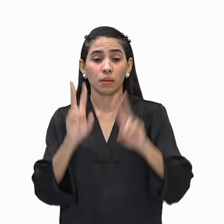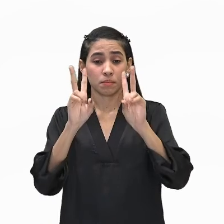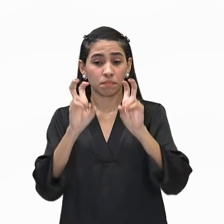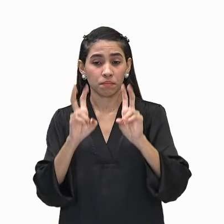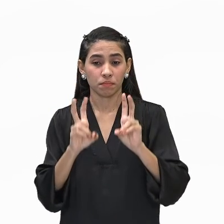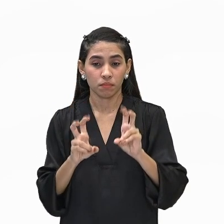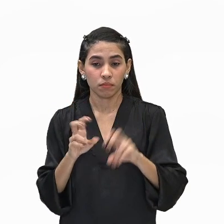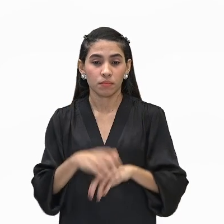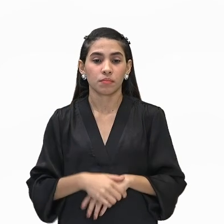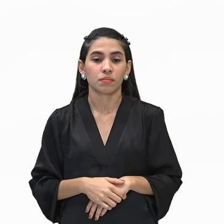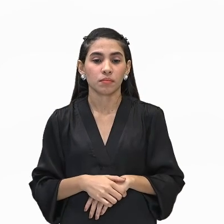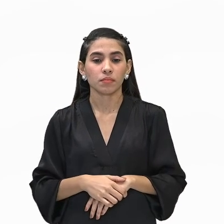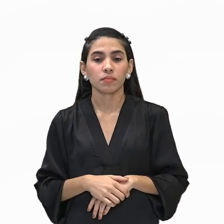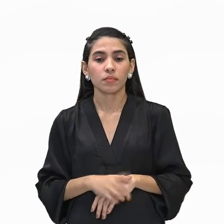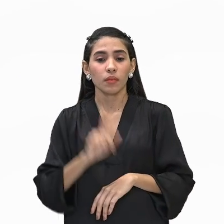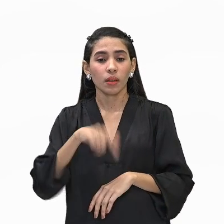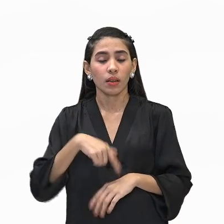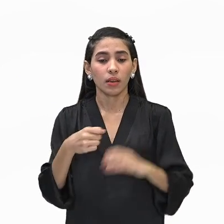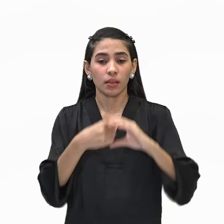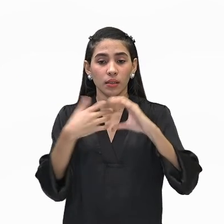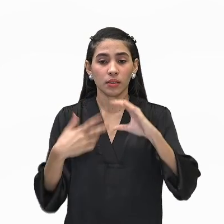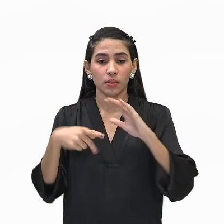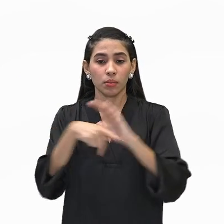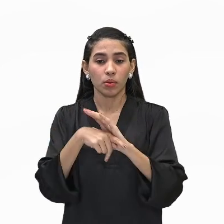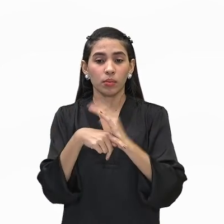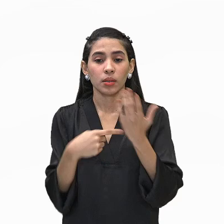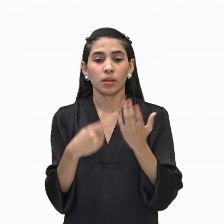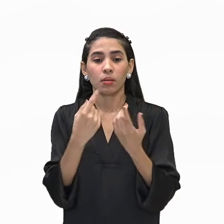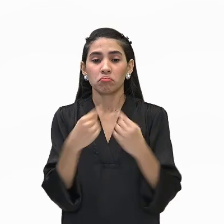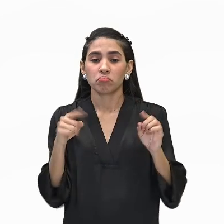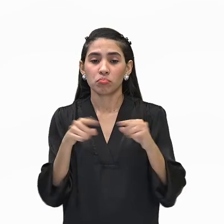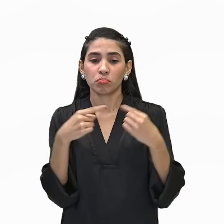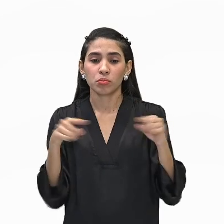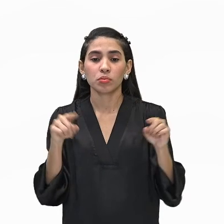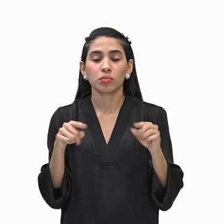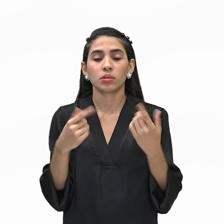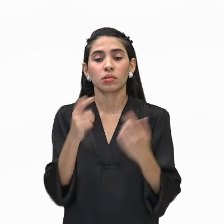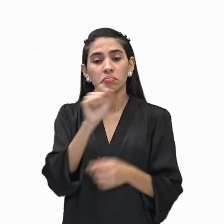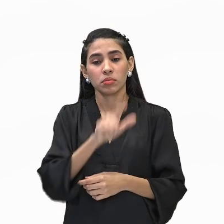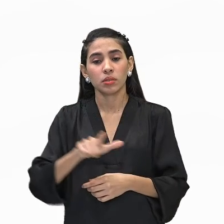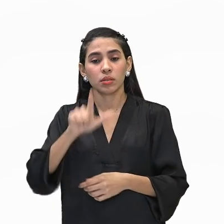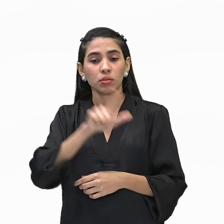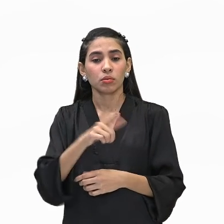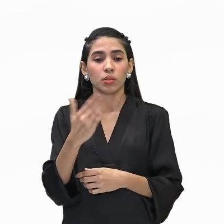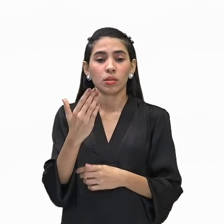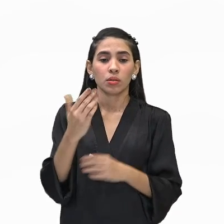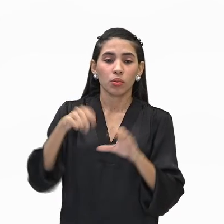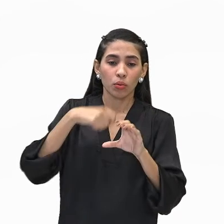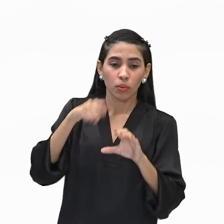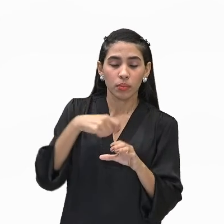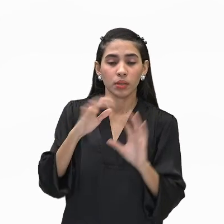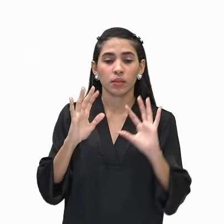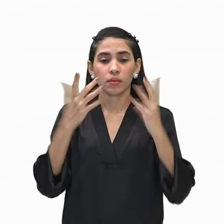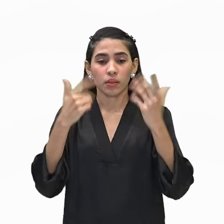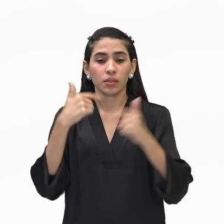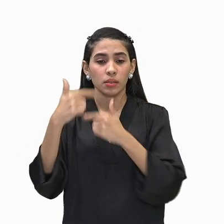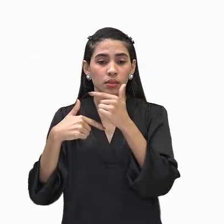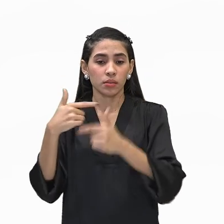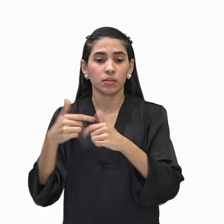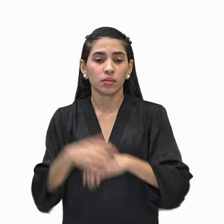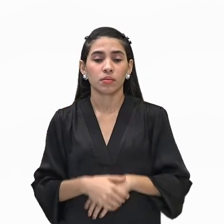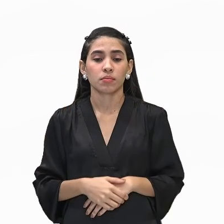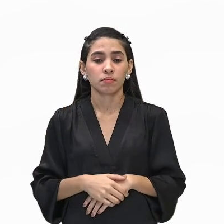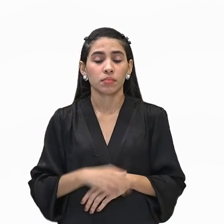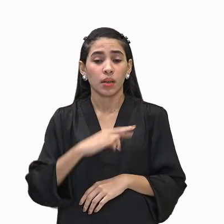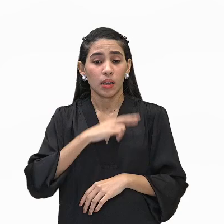seguintes: são elementos característicos dessa cultura a música popular, a literatura, a culinária, as festas tradicionais. A religião como